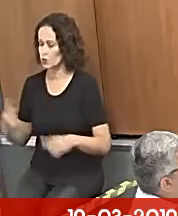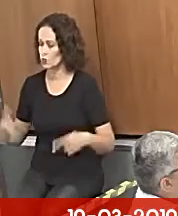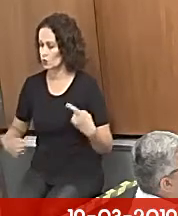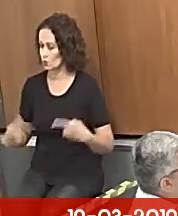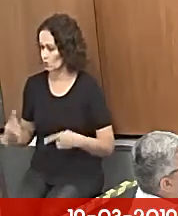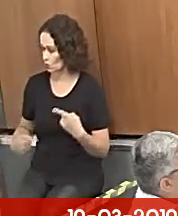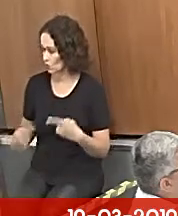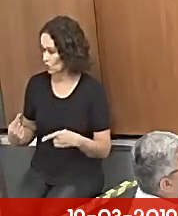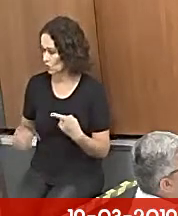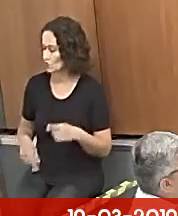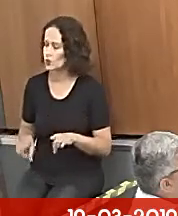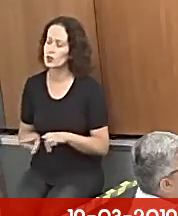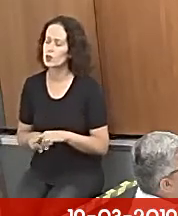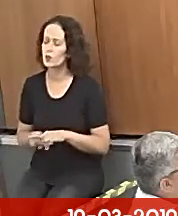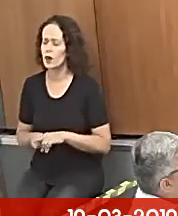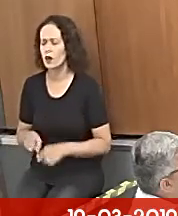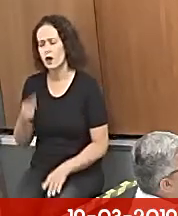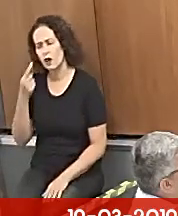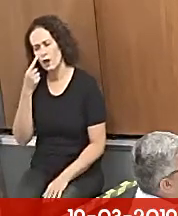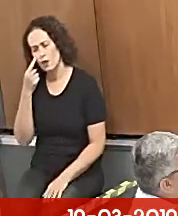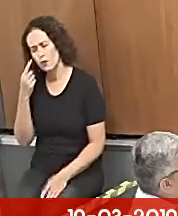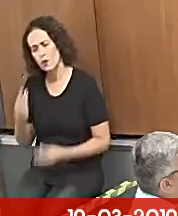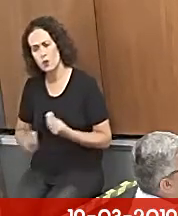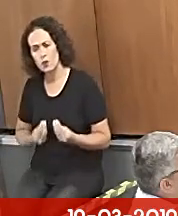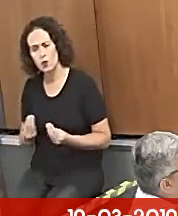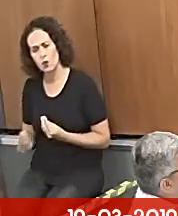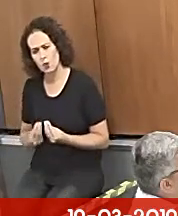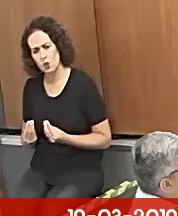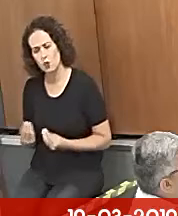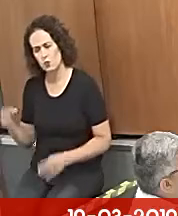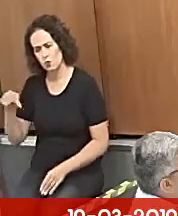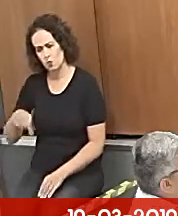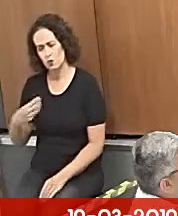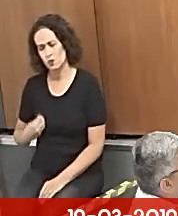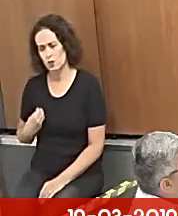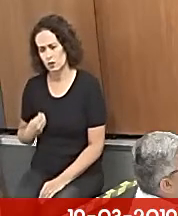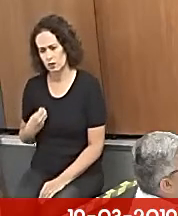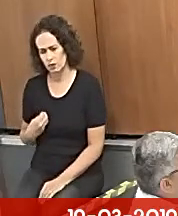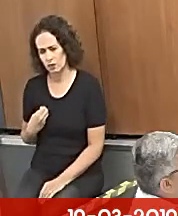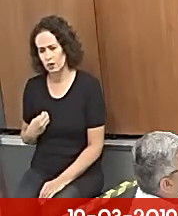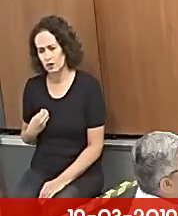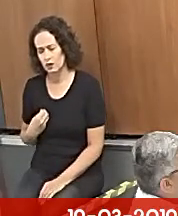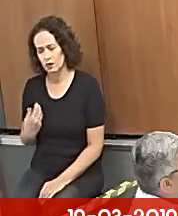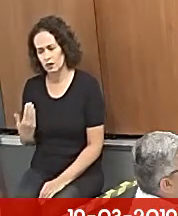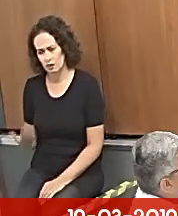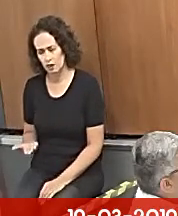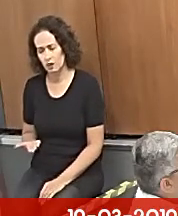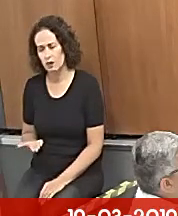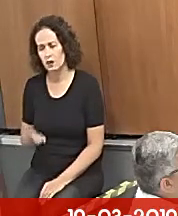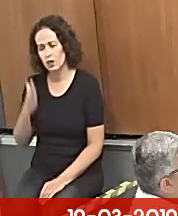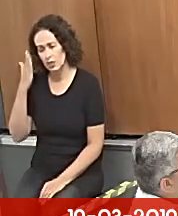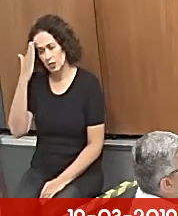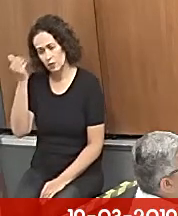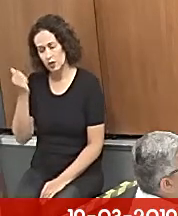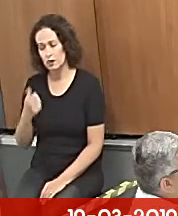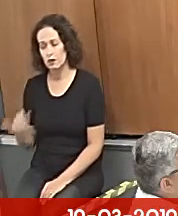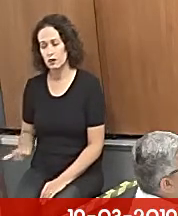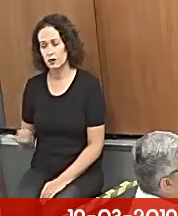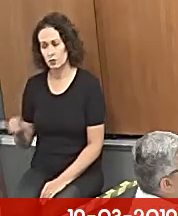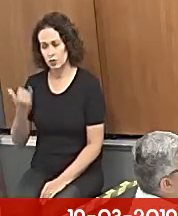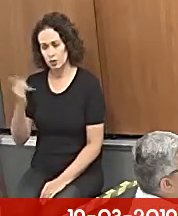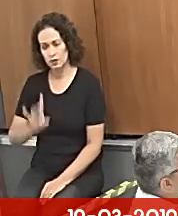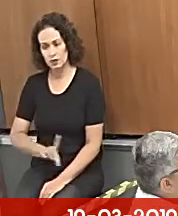câmara federal para ver a possibilidade de eles estarem aqui considerando essa tempestividade da galaxu e considerando que